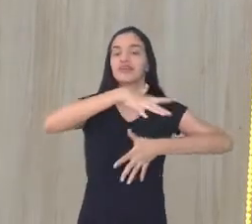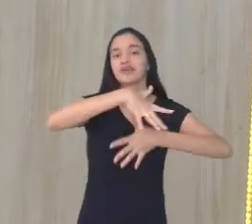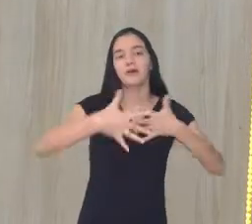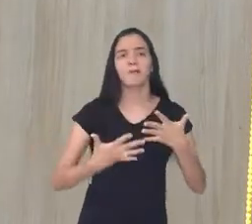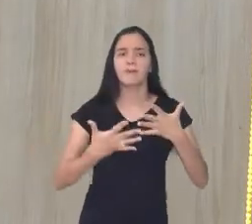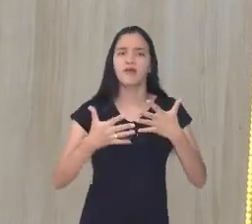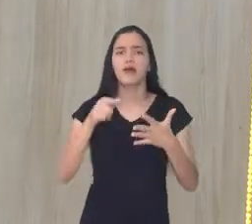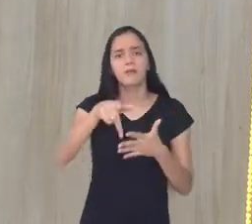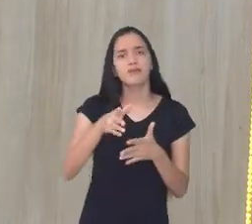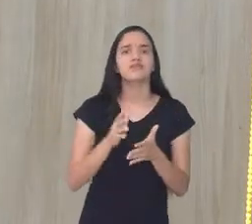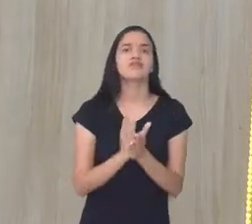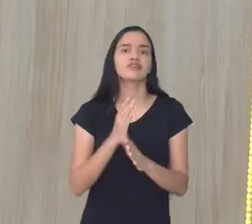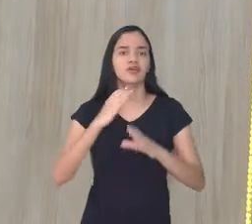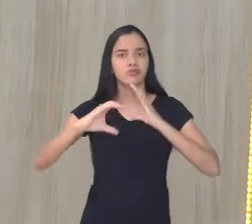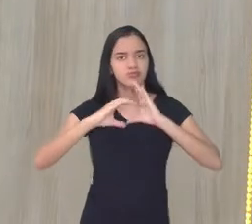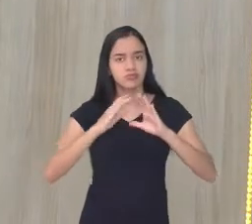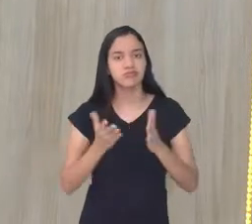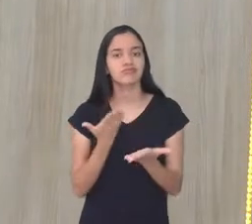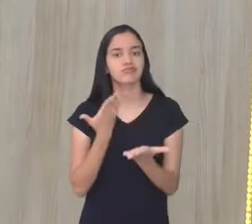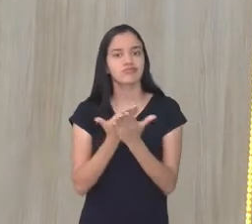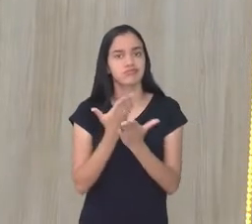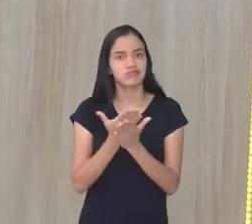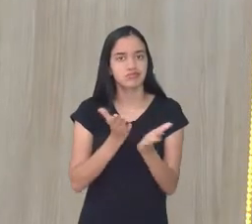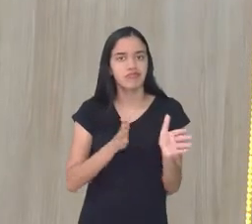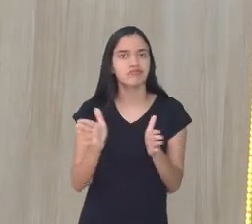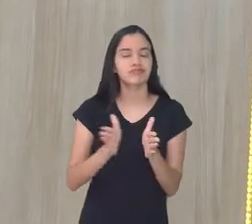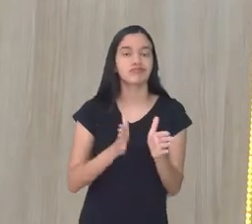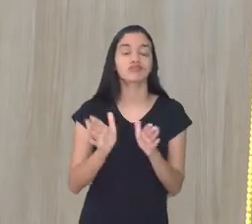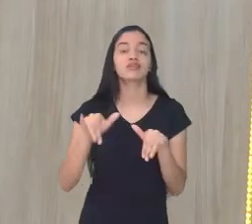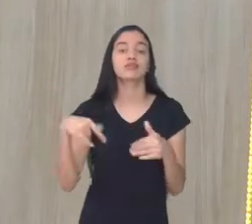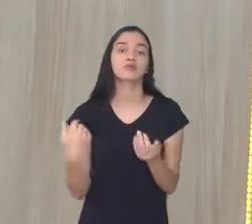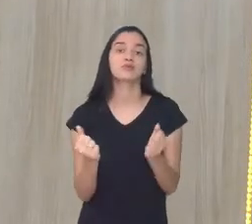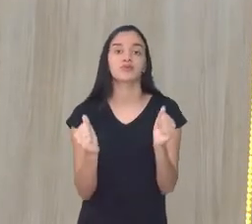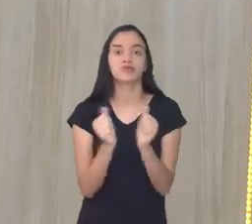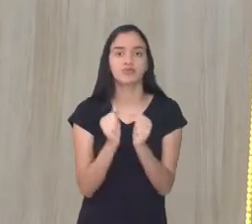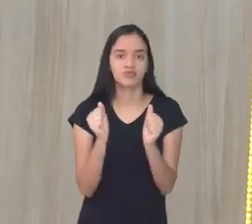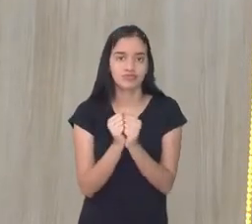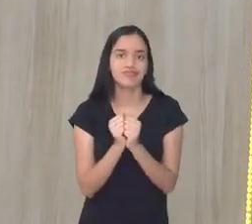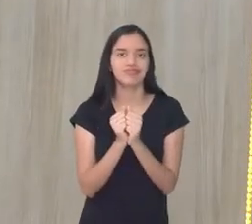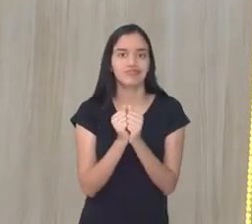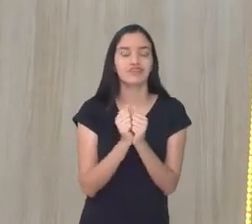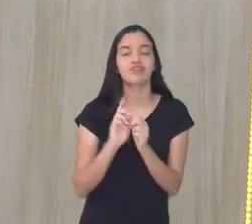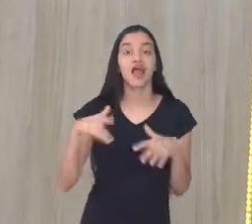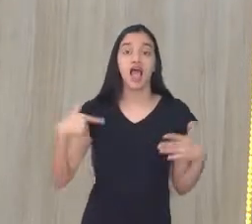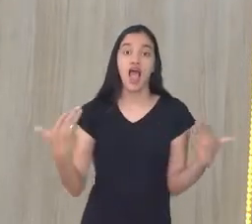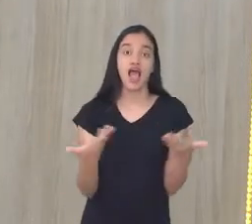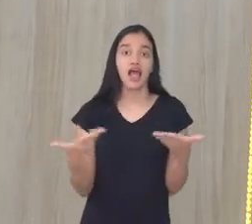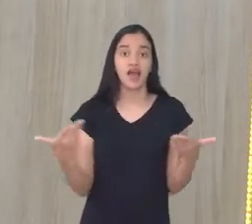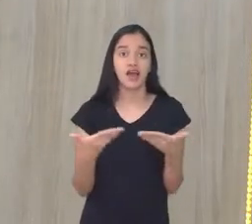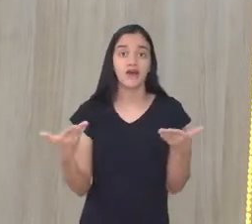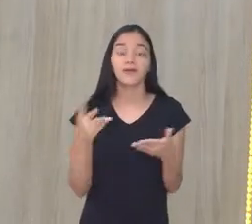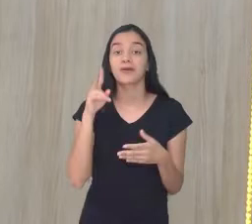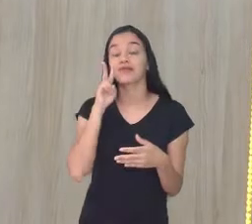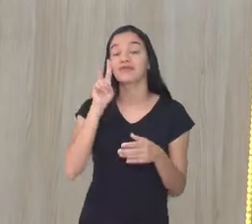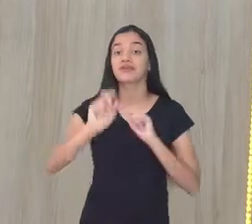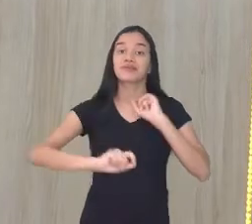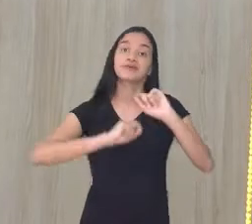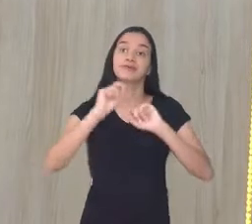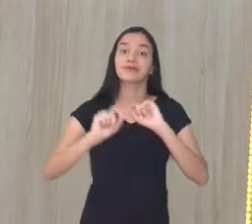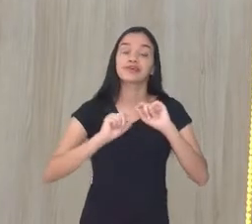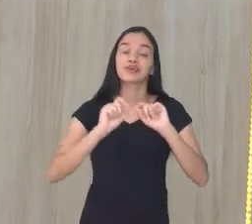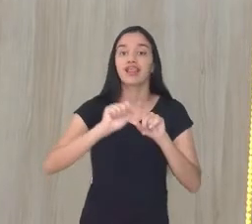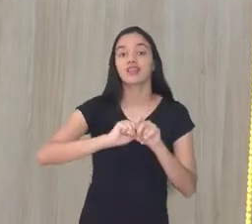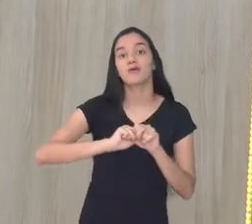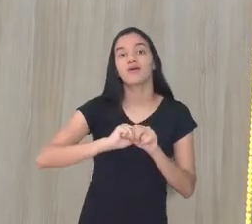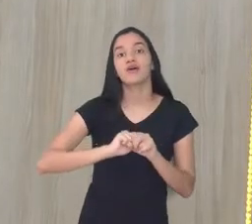para vocês a nossa aula. Então, estamos juntos aí e vamos agora, né, ver a questão do